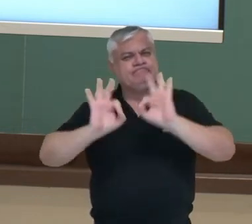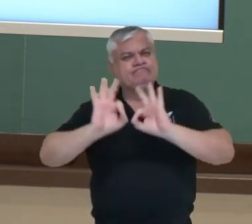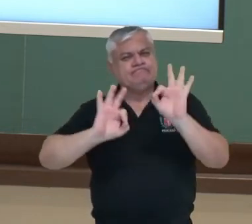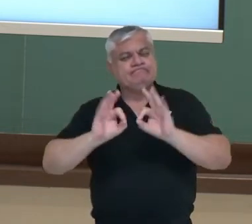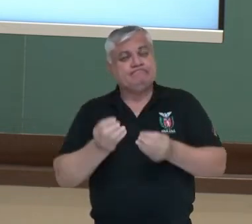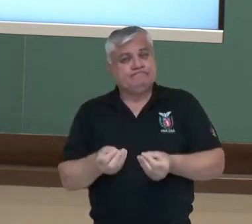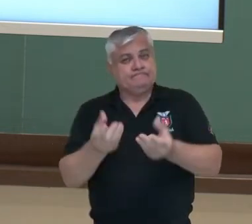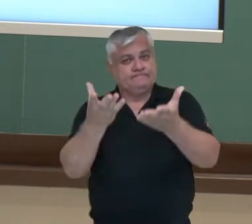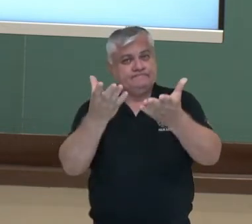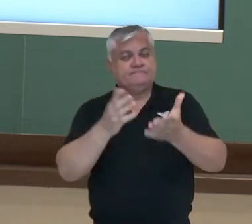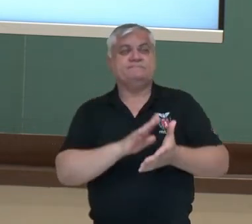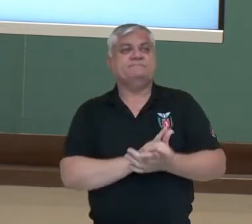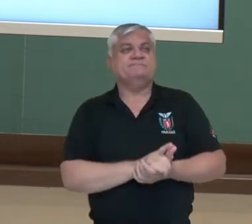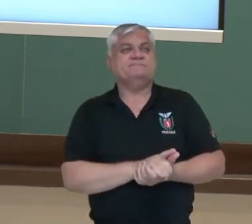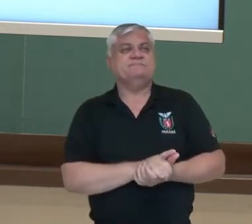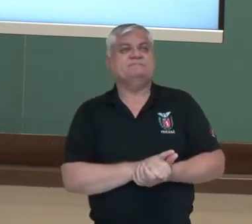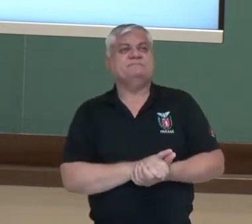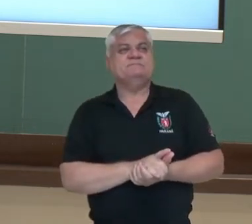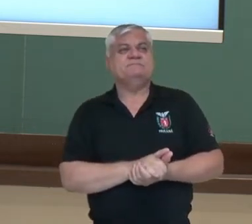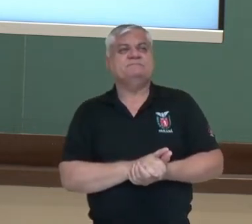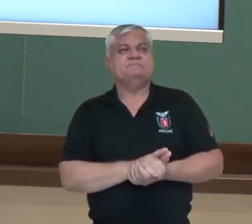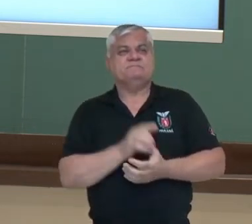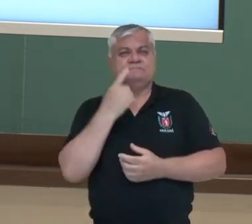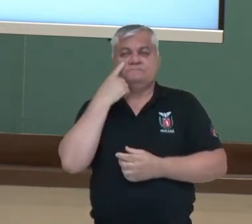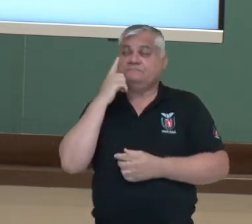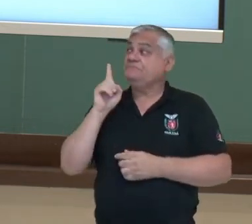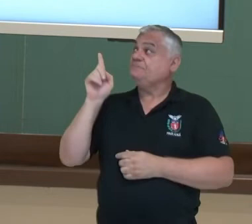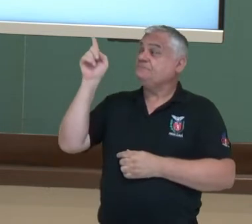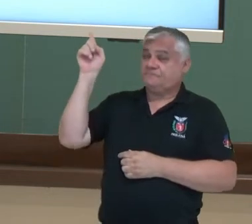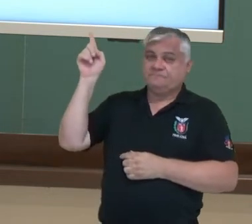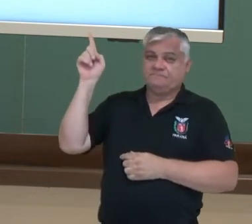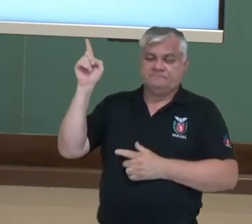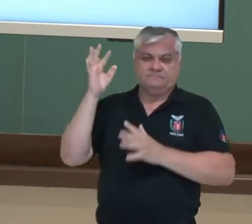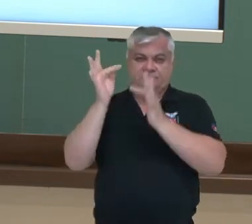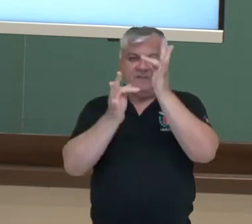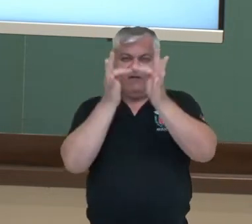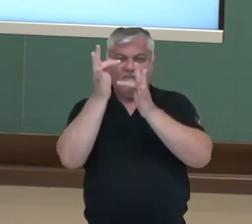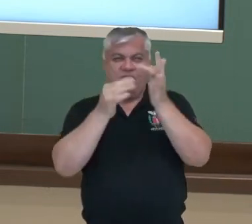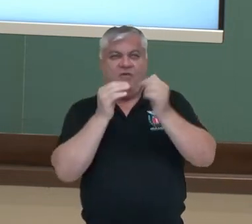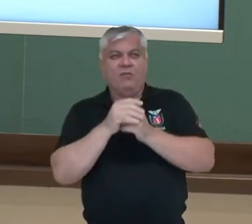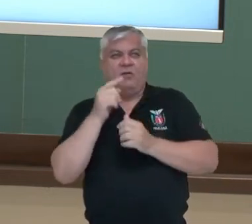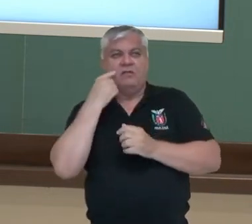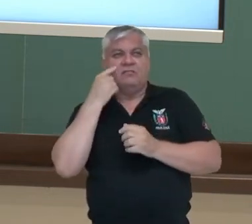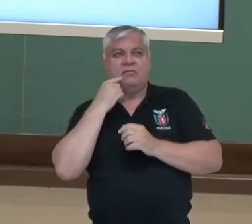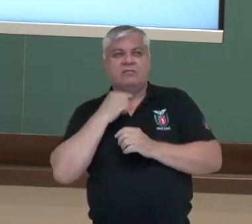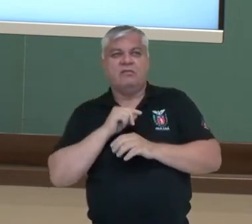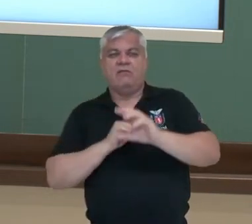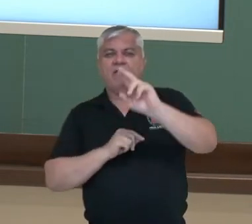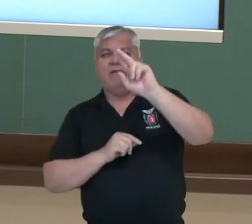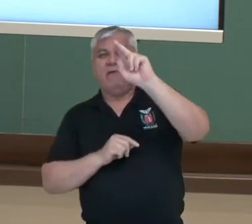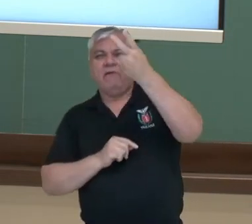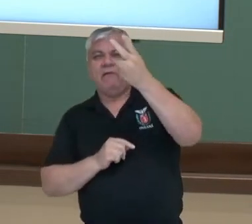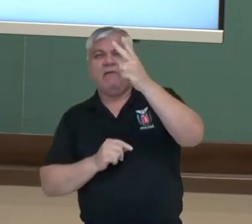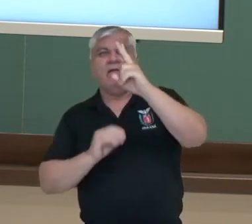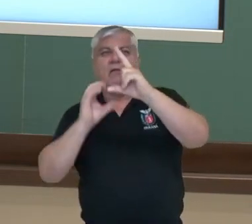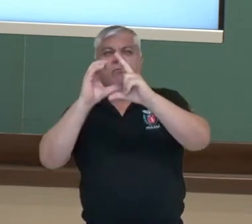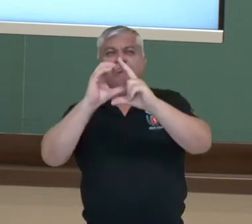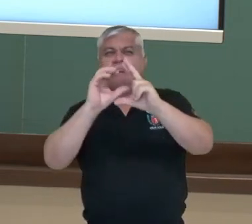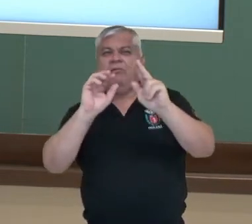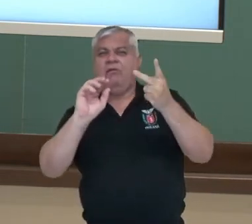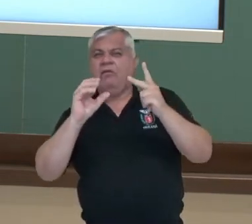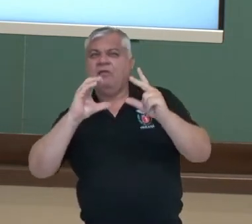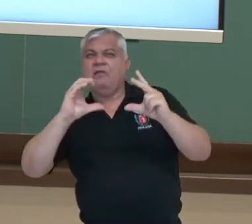minuciosamente para você. Analise a reação química, responda justificando qual composto vai